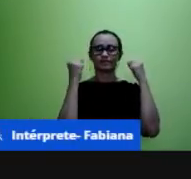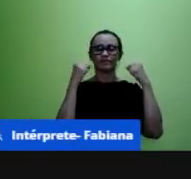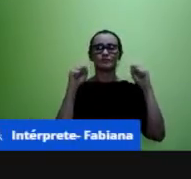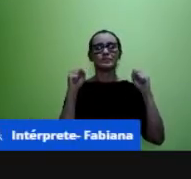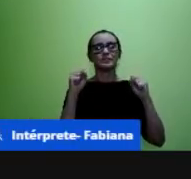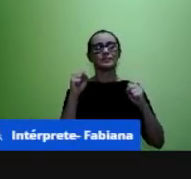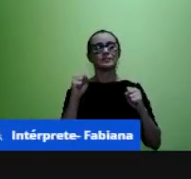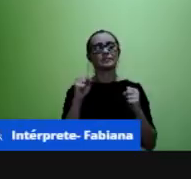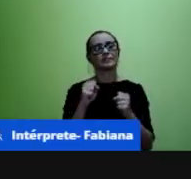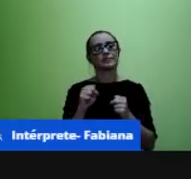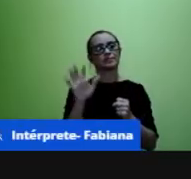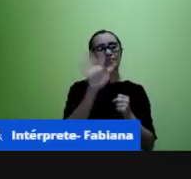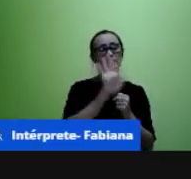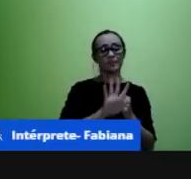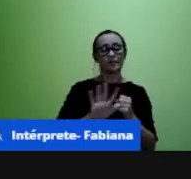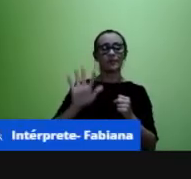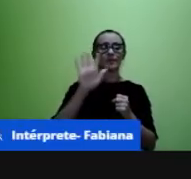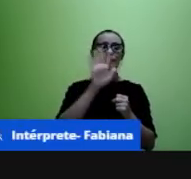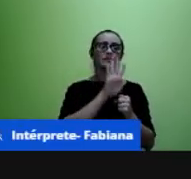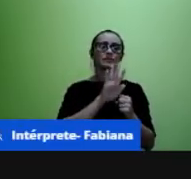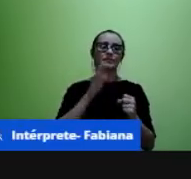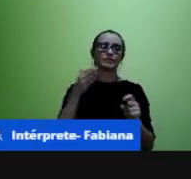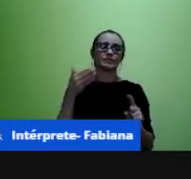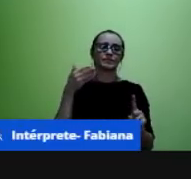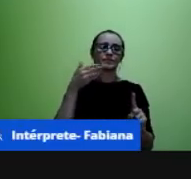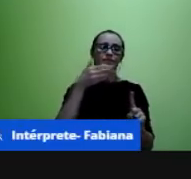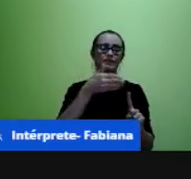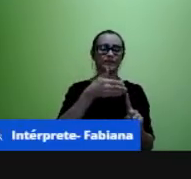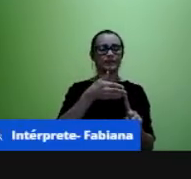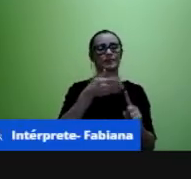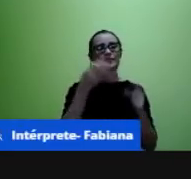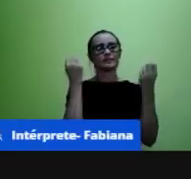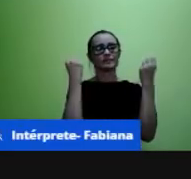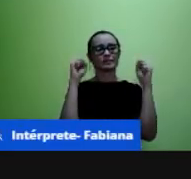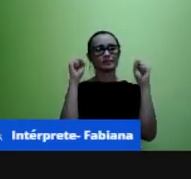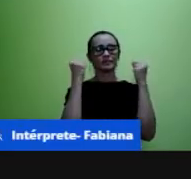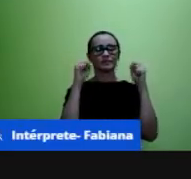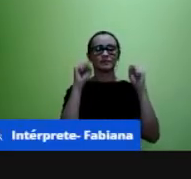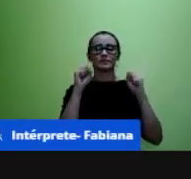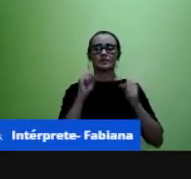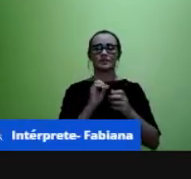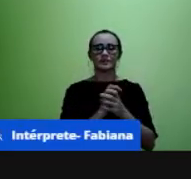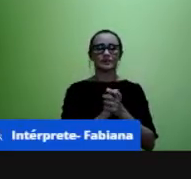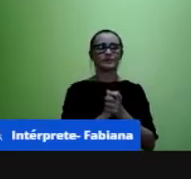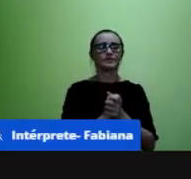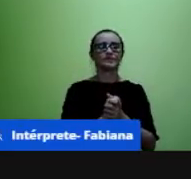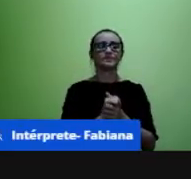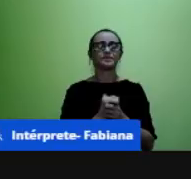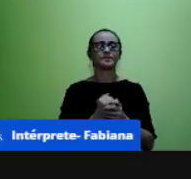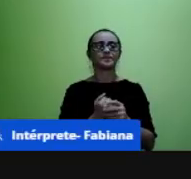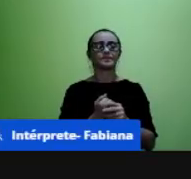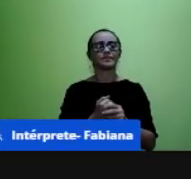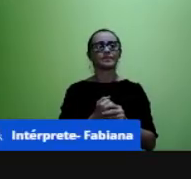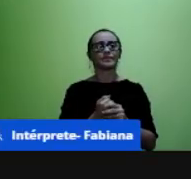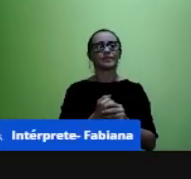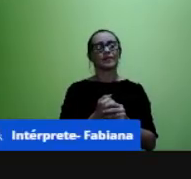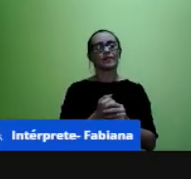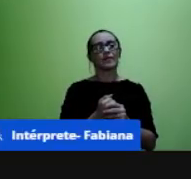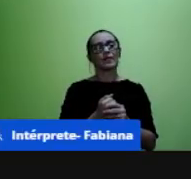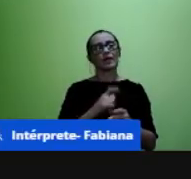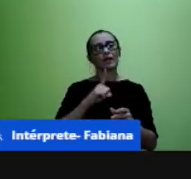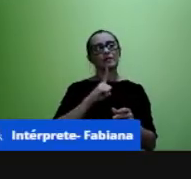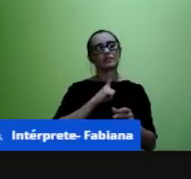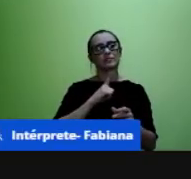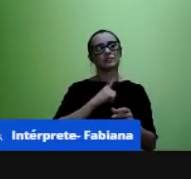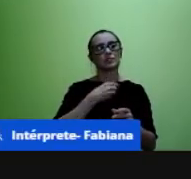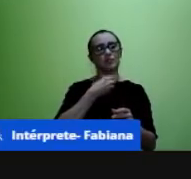geral, mas focando a educação física. Bom, nós temos os autores, né,